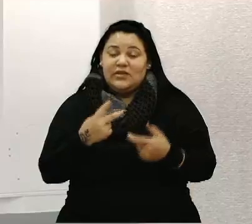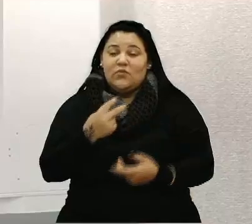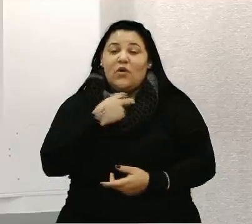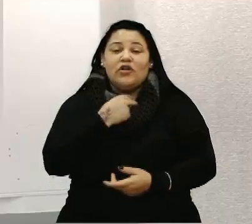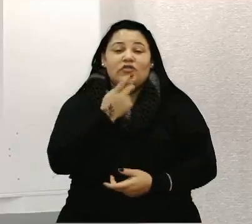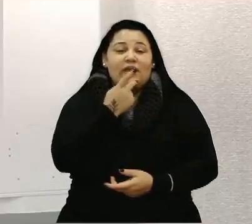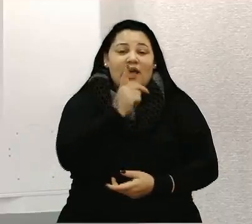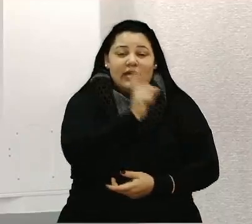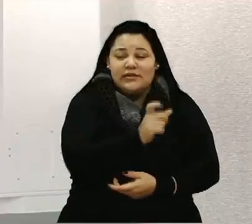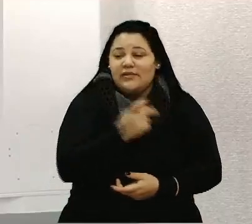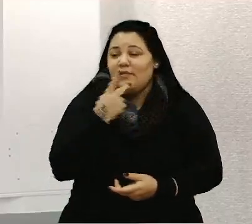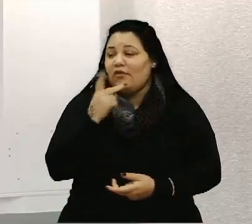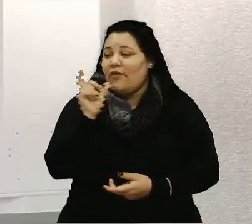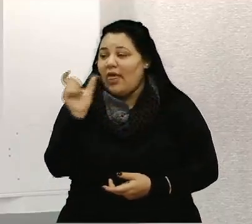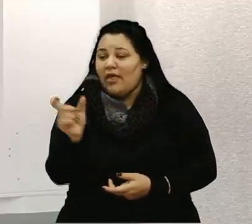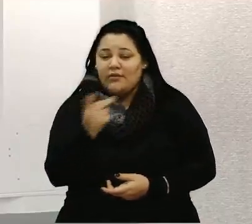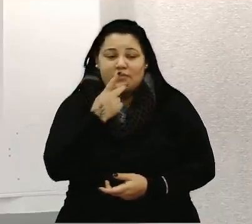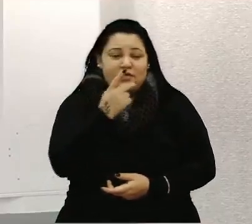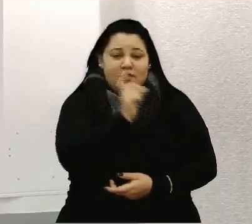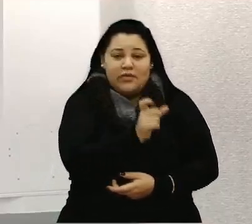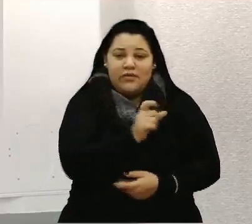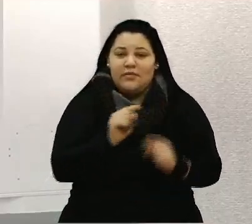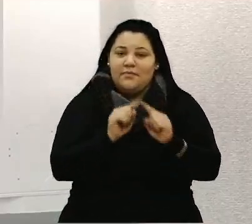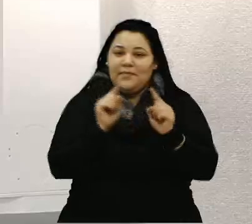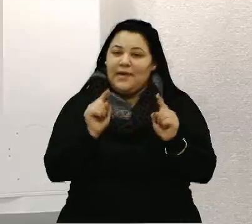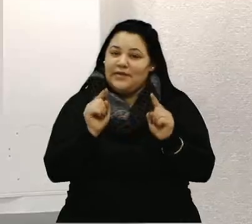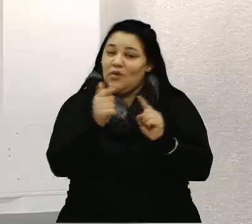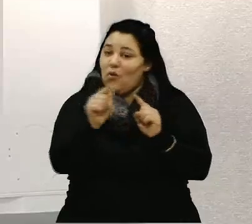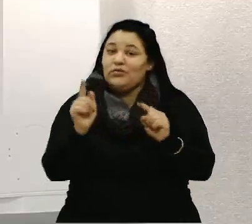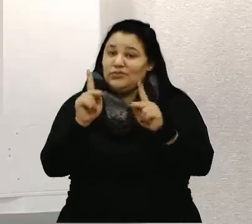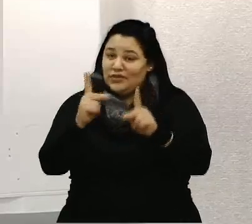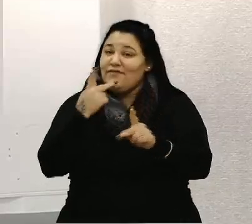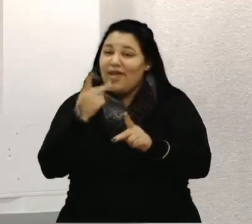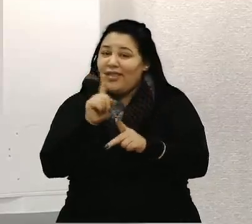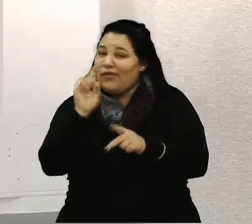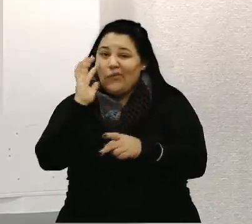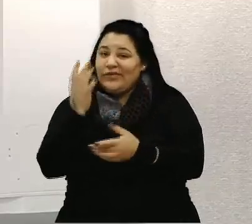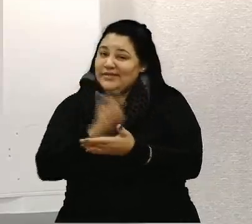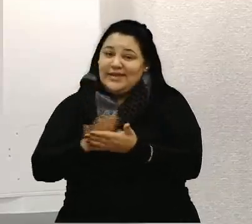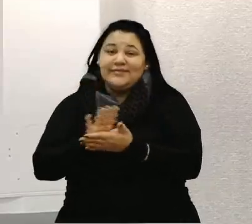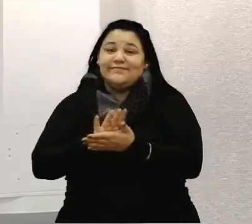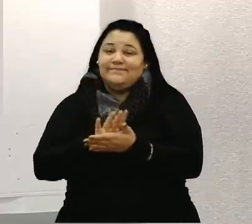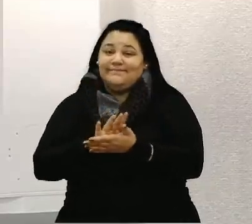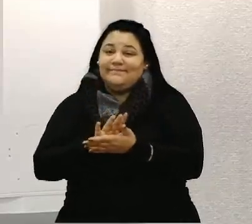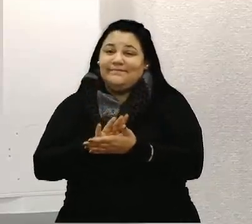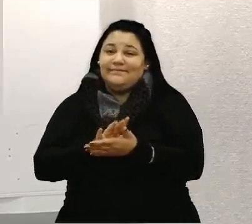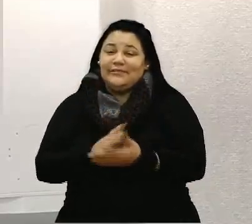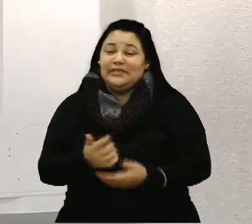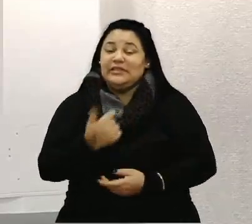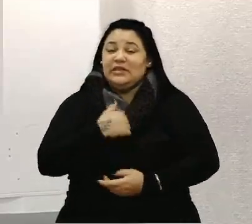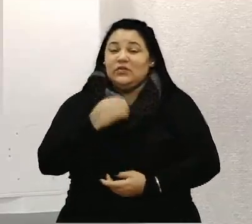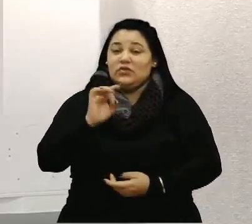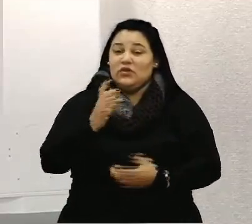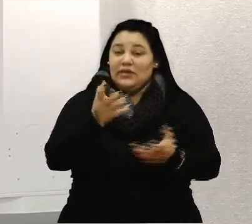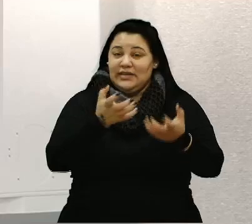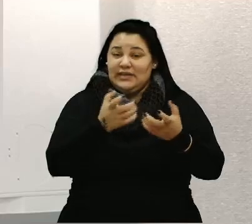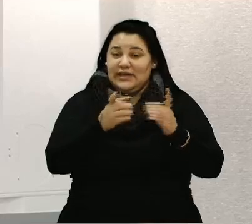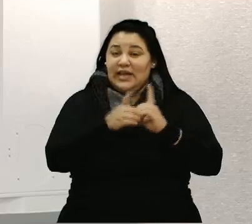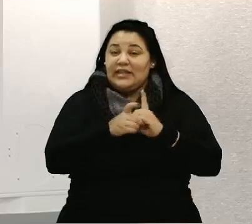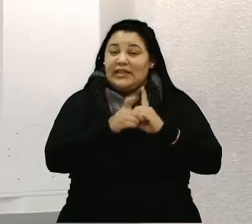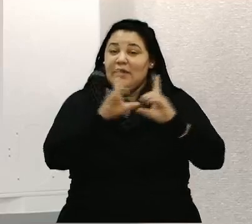aquilo, não se pode mais dizer aquele outro. Agora o outro lado diz e não acontece nada. Então eu só gostaria que a